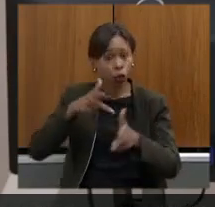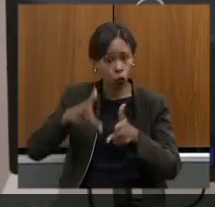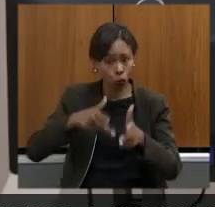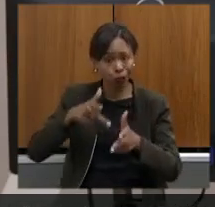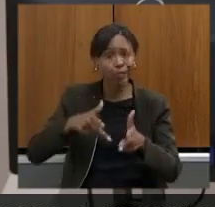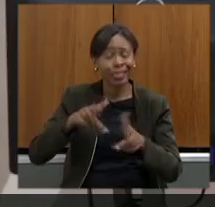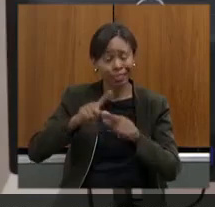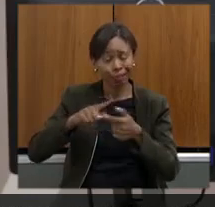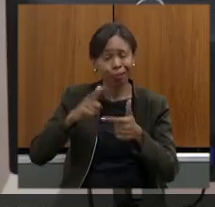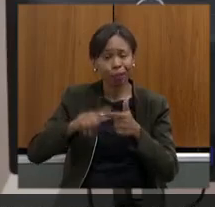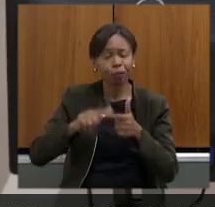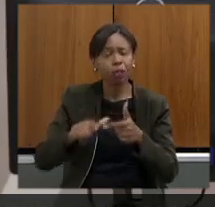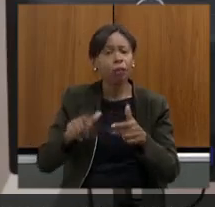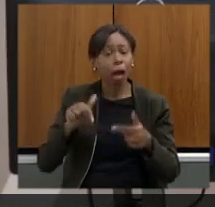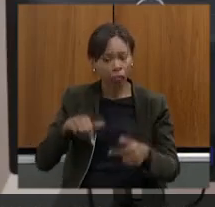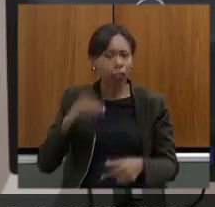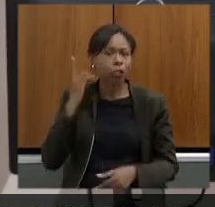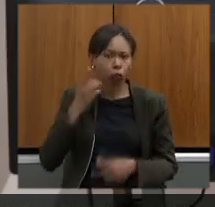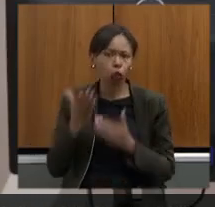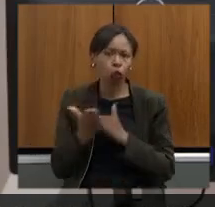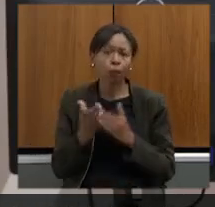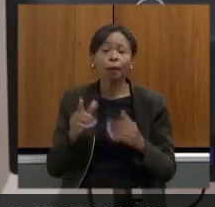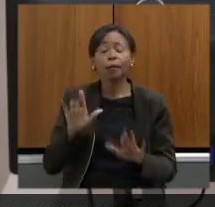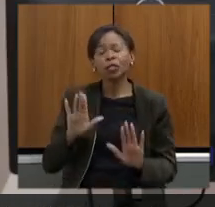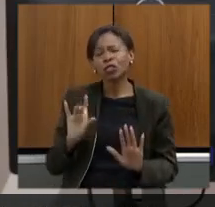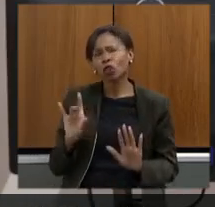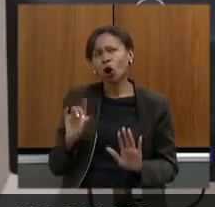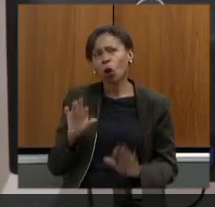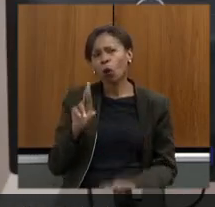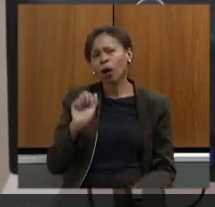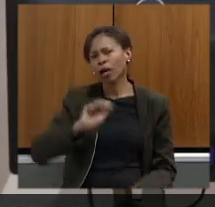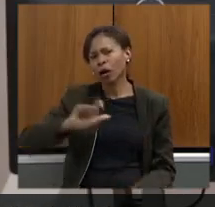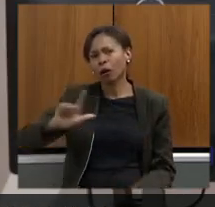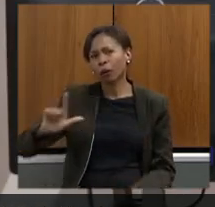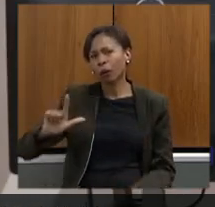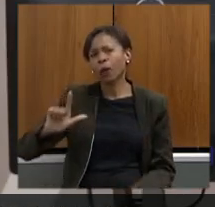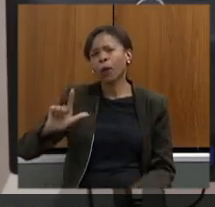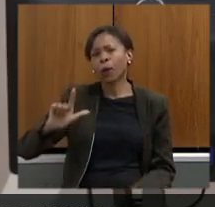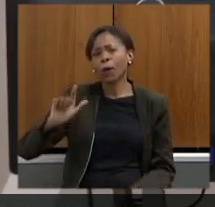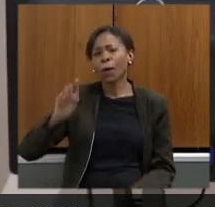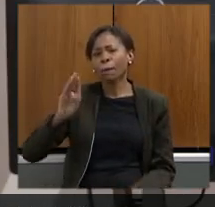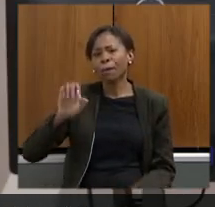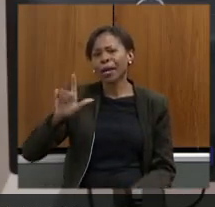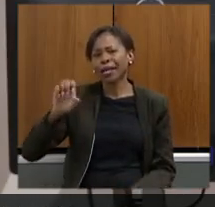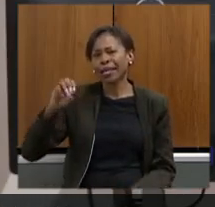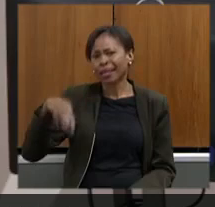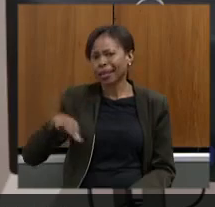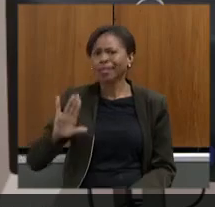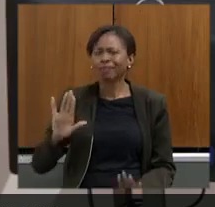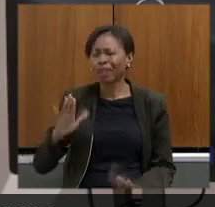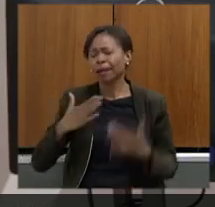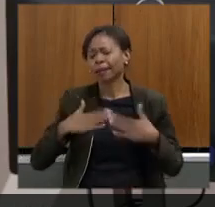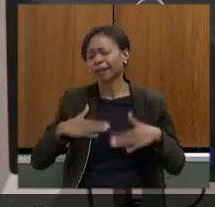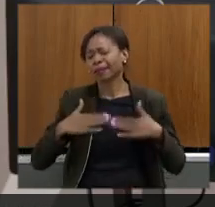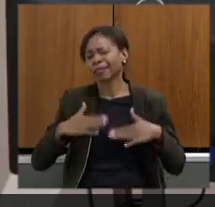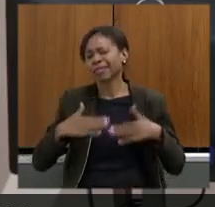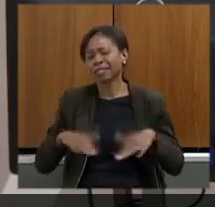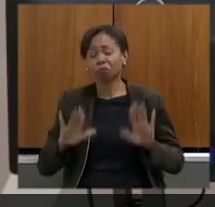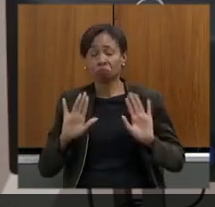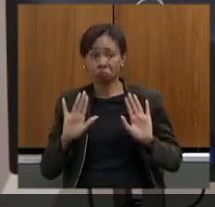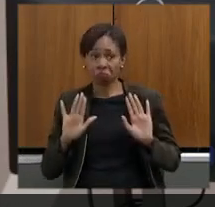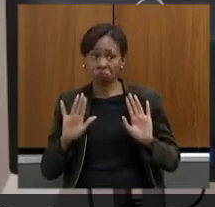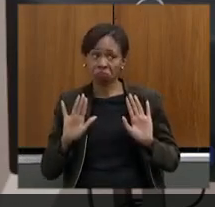mais descansada aqui é o Belém porque Araguari tem um terminal de carga Imagine que São Paulo que tem mar